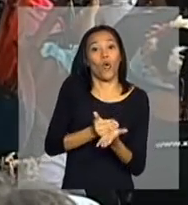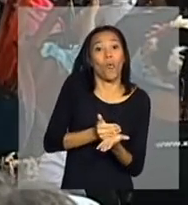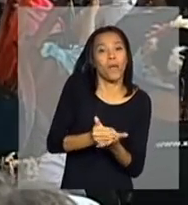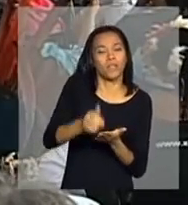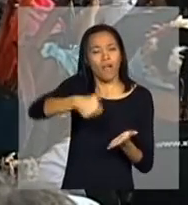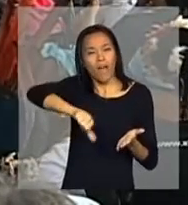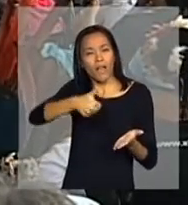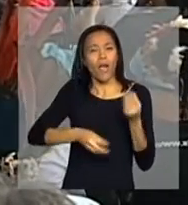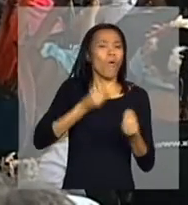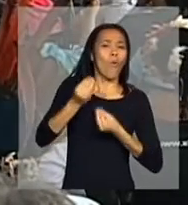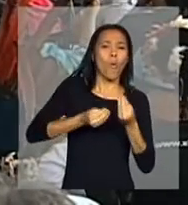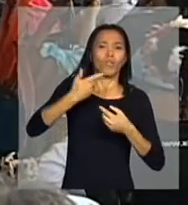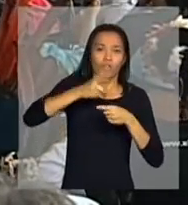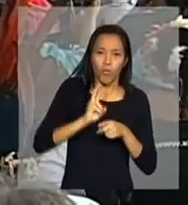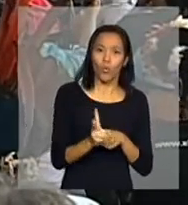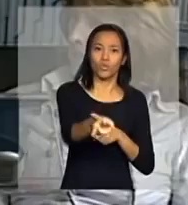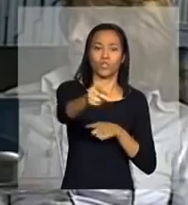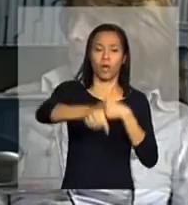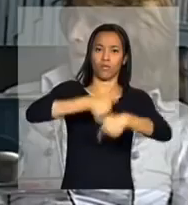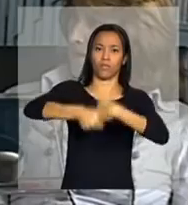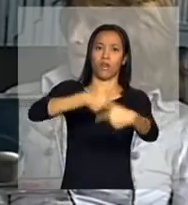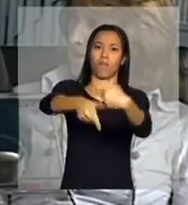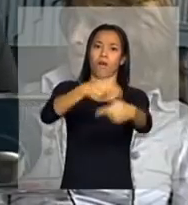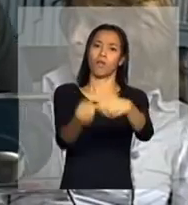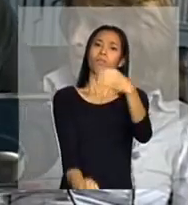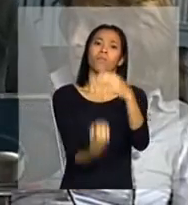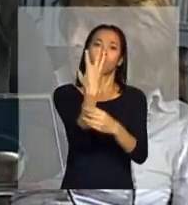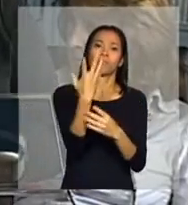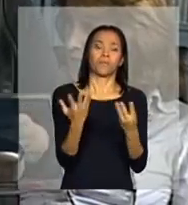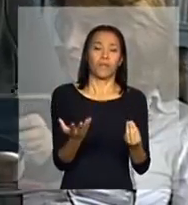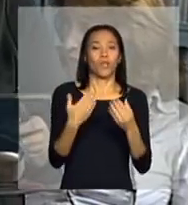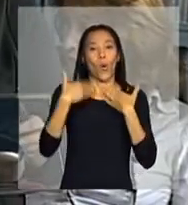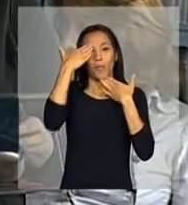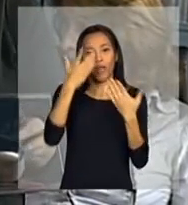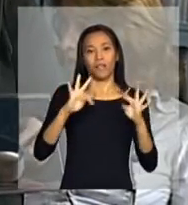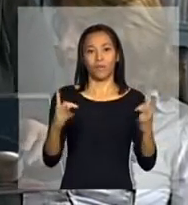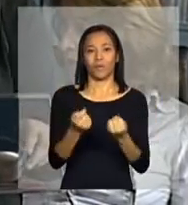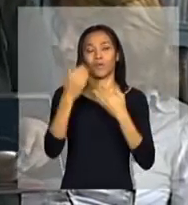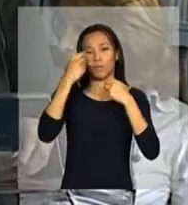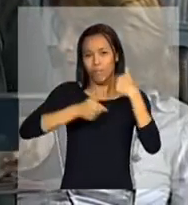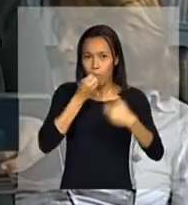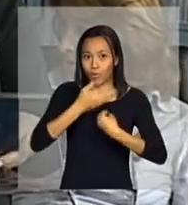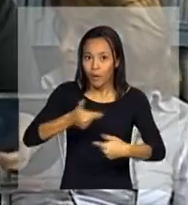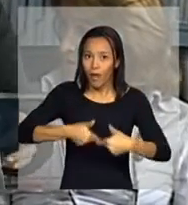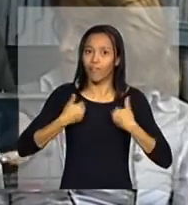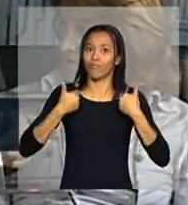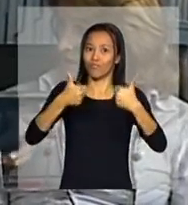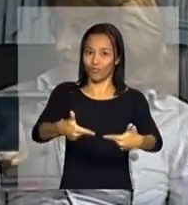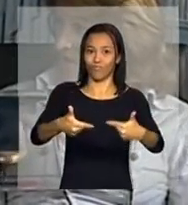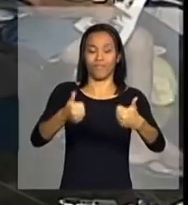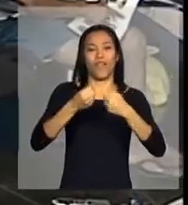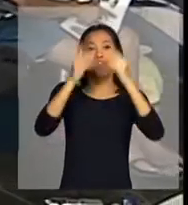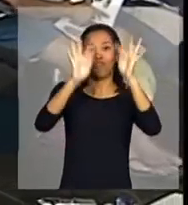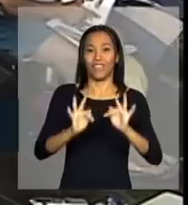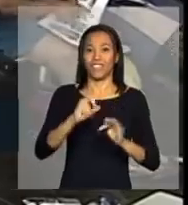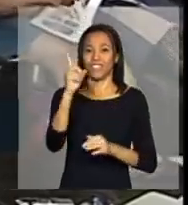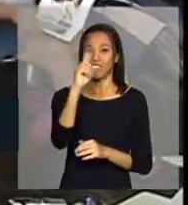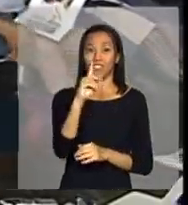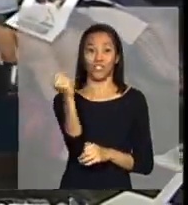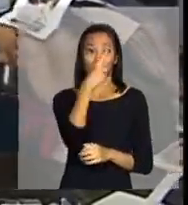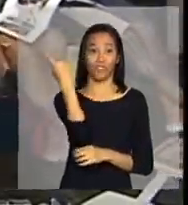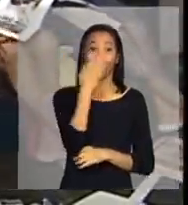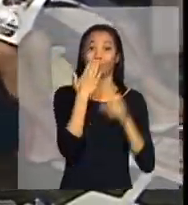balanço de como vamos caminhar daqui para frente na implementação da PNEGAT. Então, obrigada a todos e muito trabalho, vamos juntos. Tá? E bom, feliz Dia dos Índios para todos